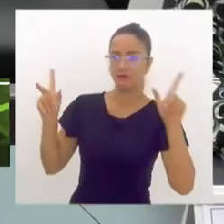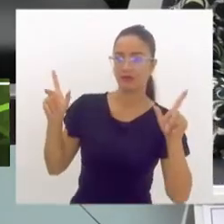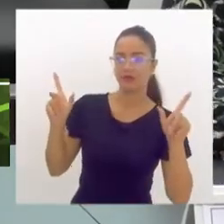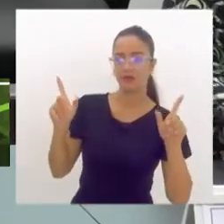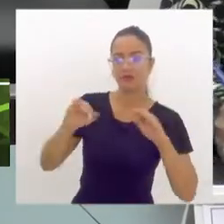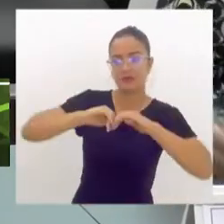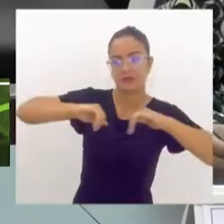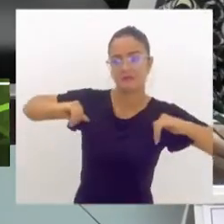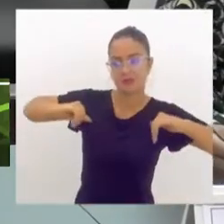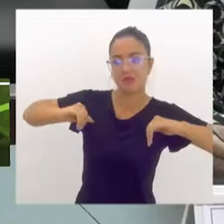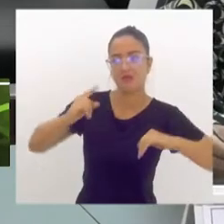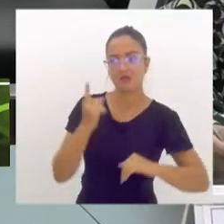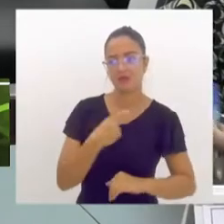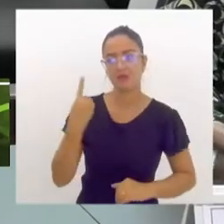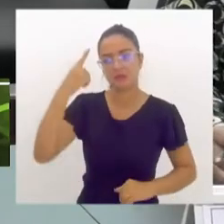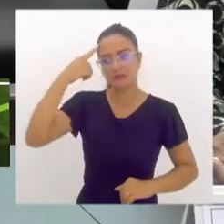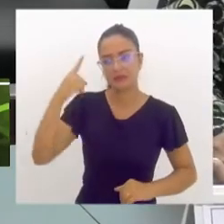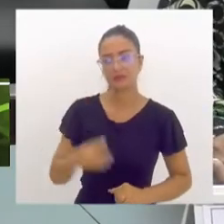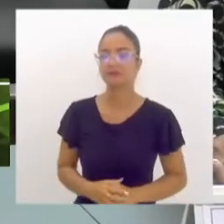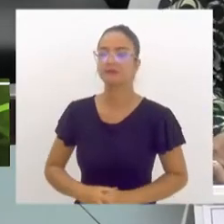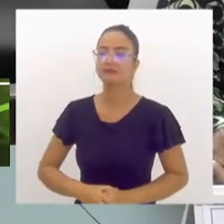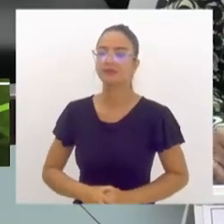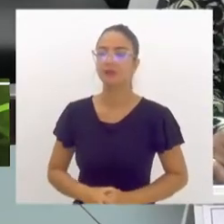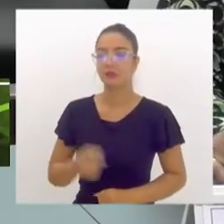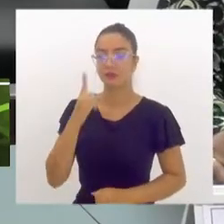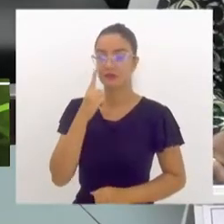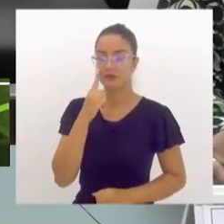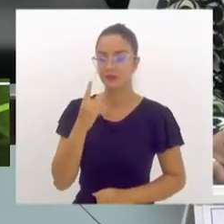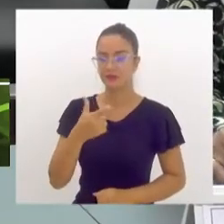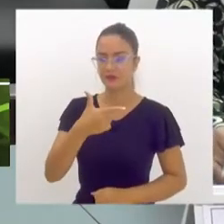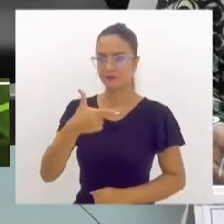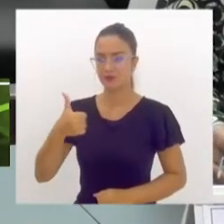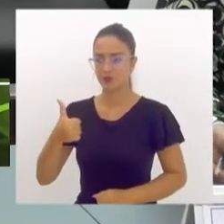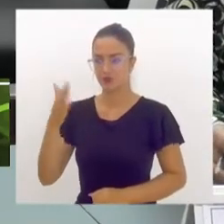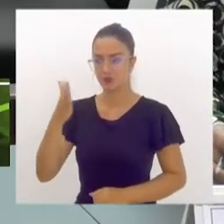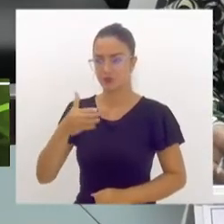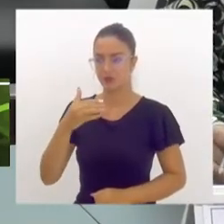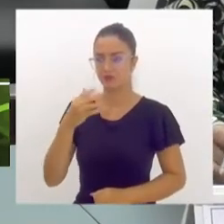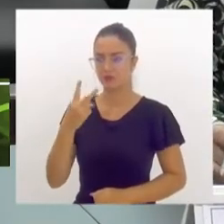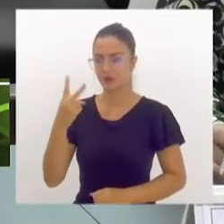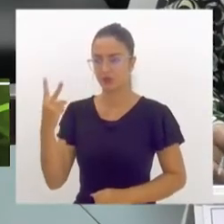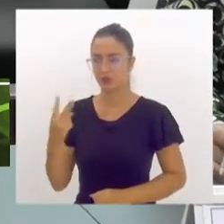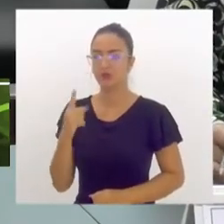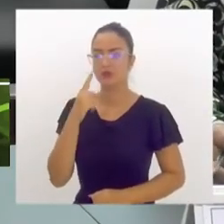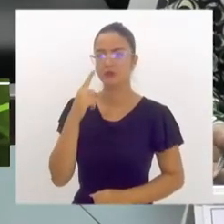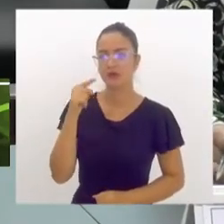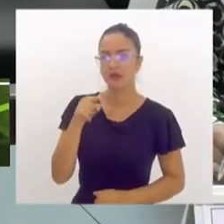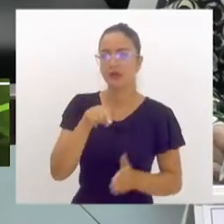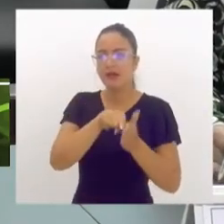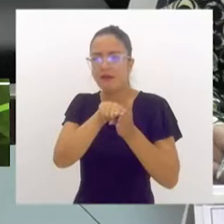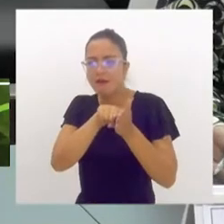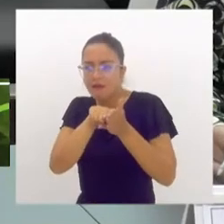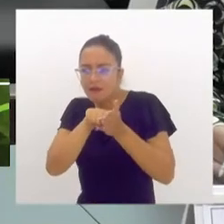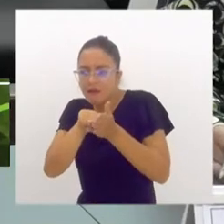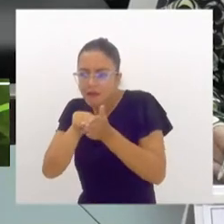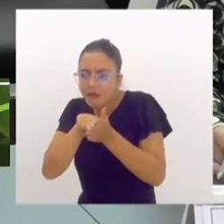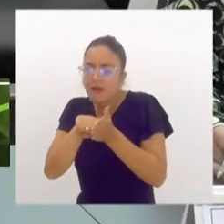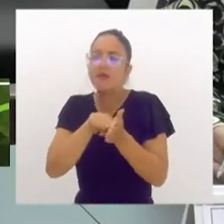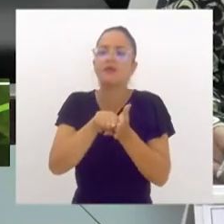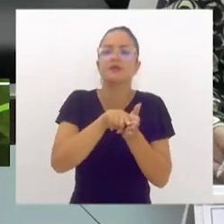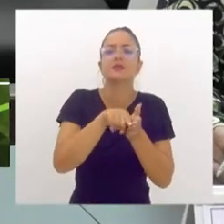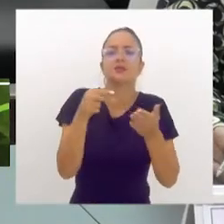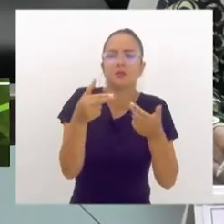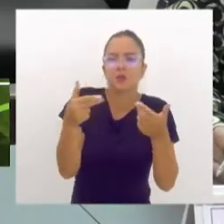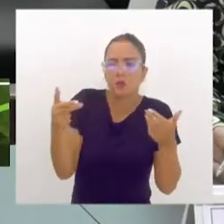parecer 21 de 2002, que trata dos ritos internos de análise, em especial as questões de extinção processual. Esse é